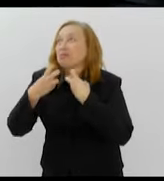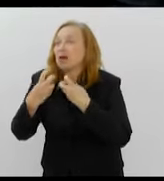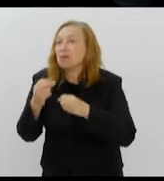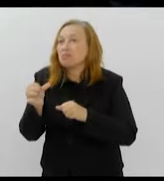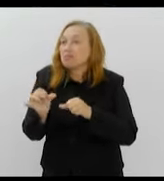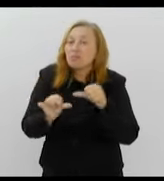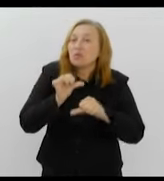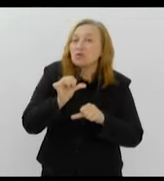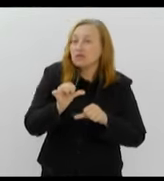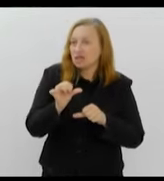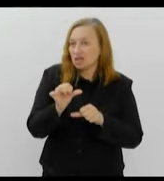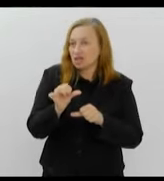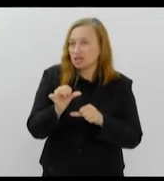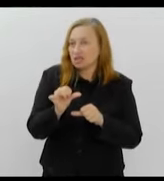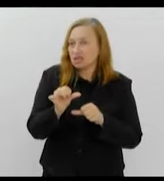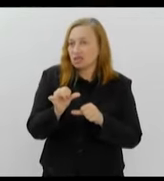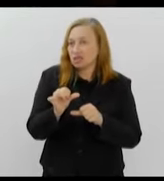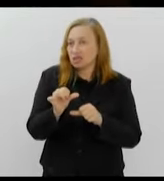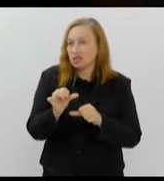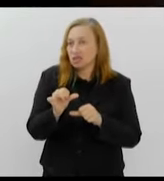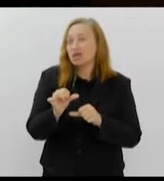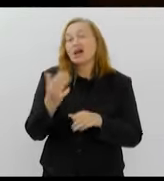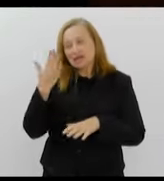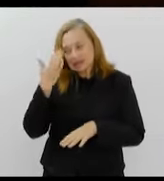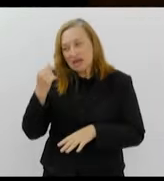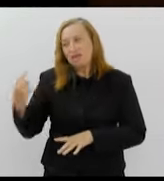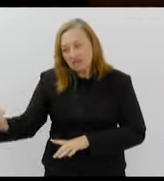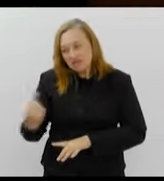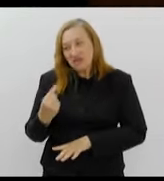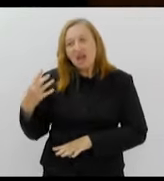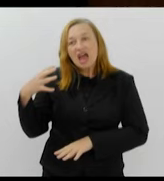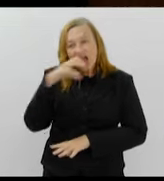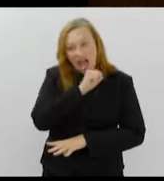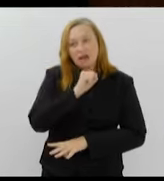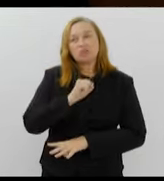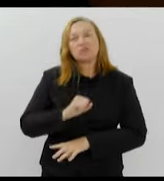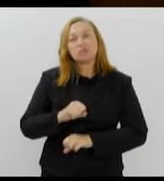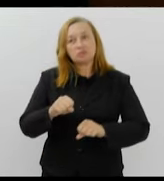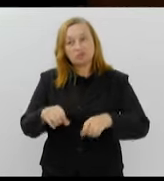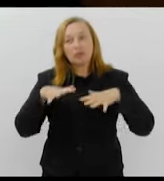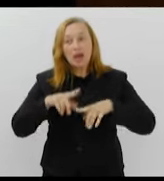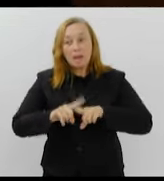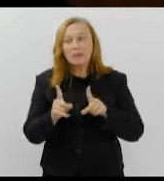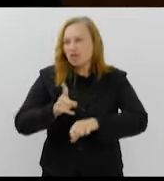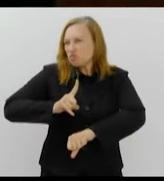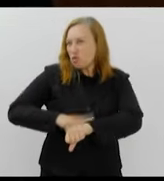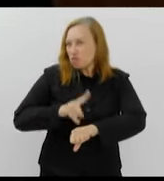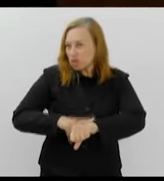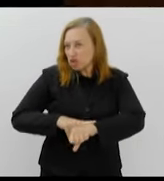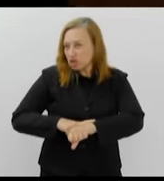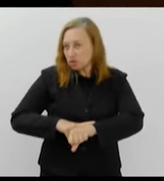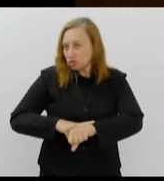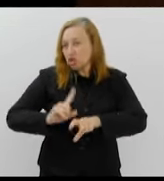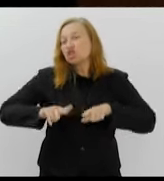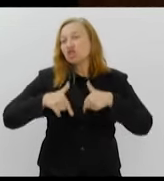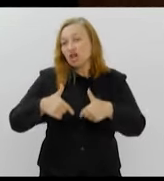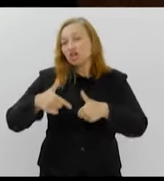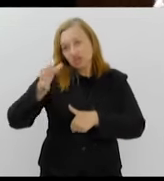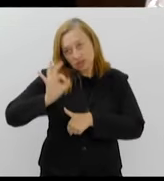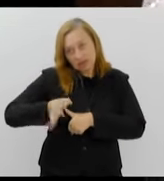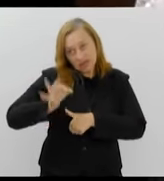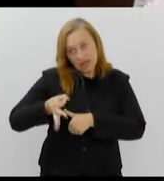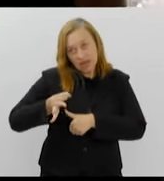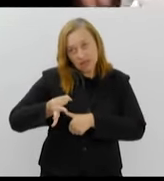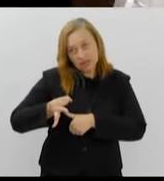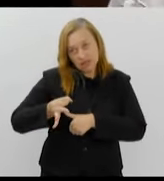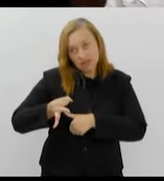por através de mensagem sabem vir vem como um gatinho esse plenário mas na hora de tomar atitudes intempestivas são